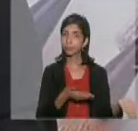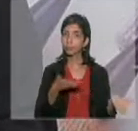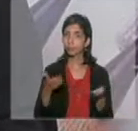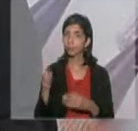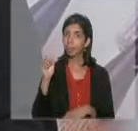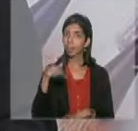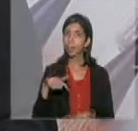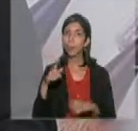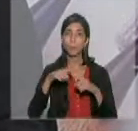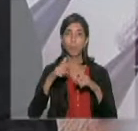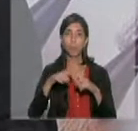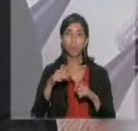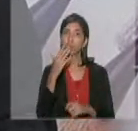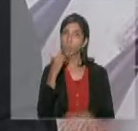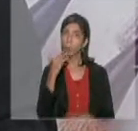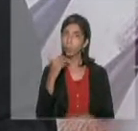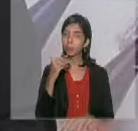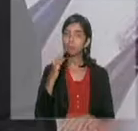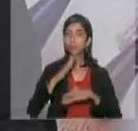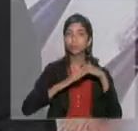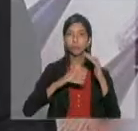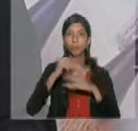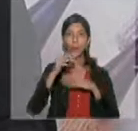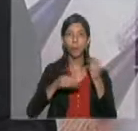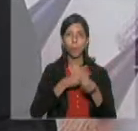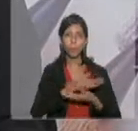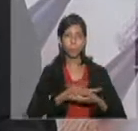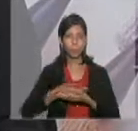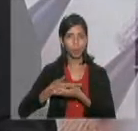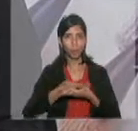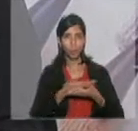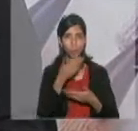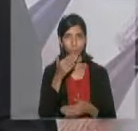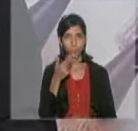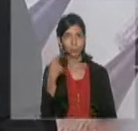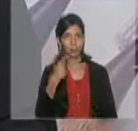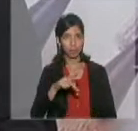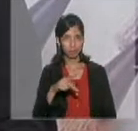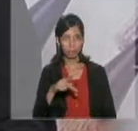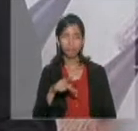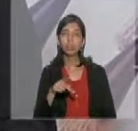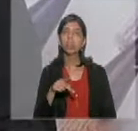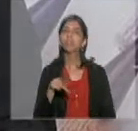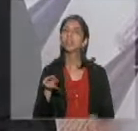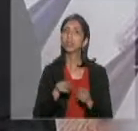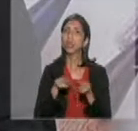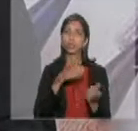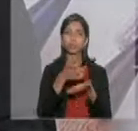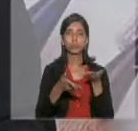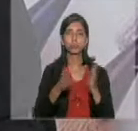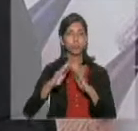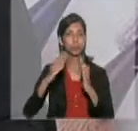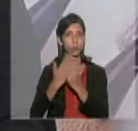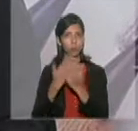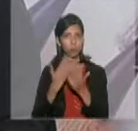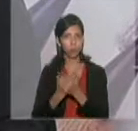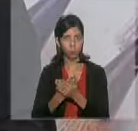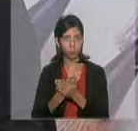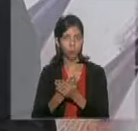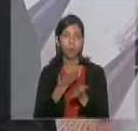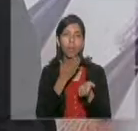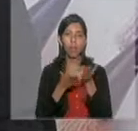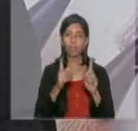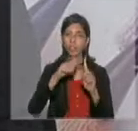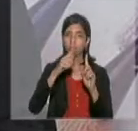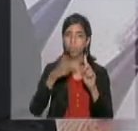Minhas convidadas são a nutricionista especialista em introdução alimentar participativa, que presta consultoria em escolas